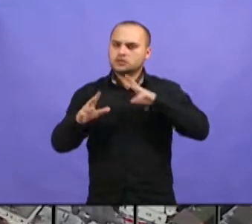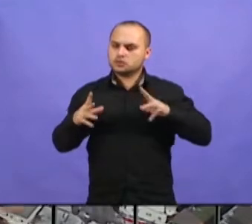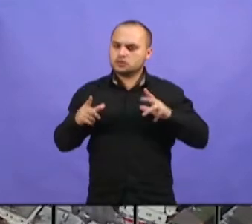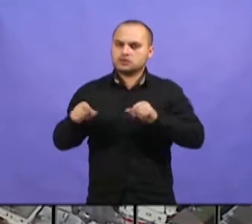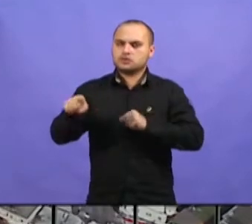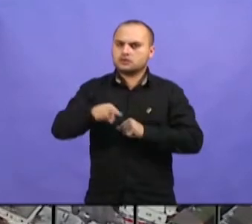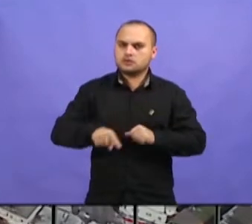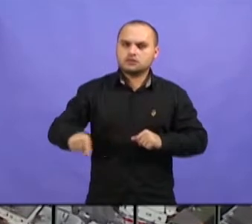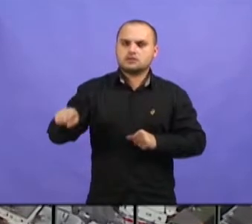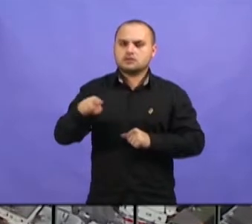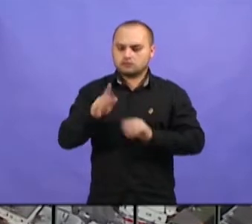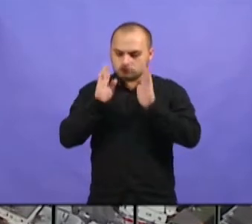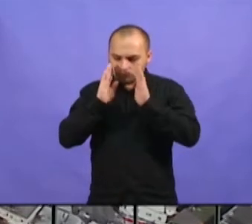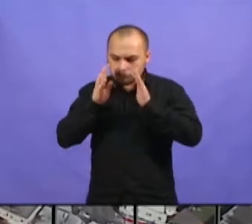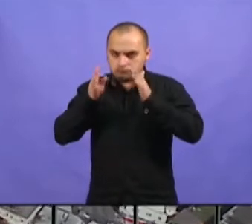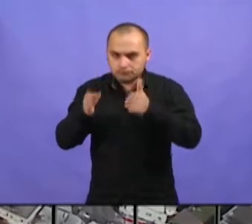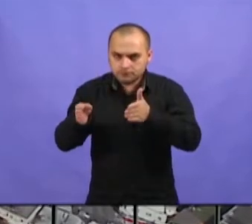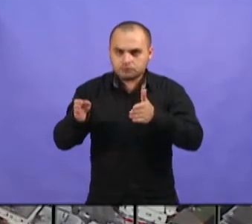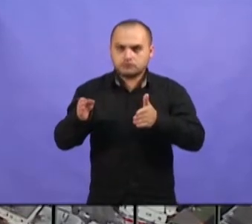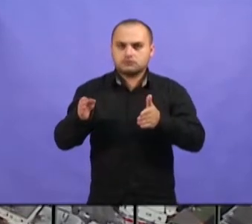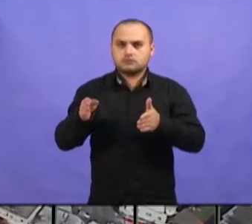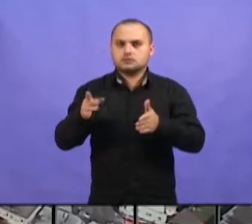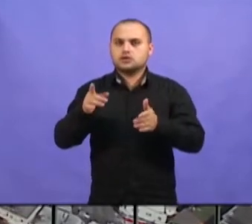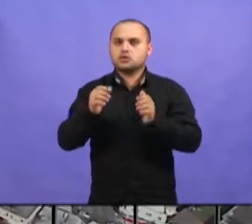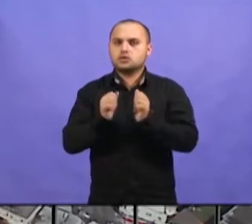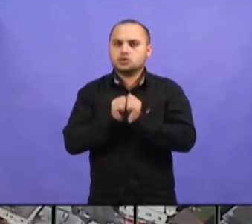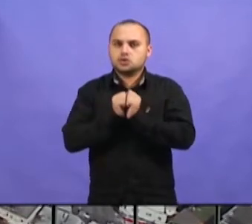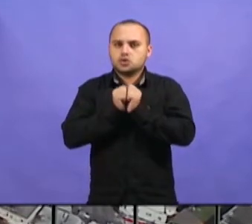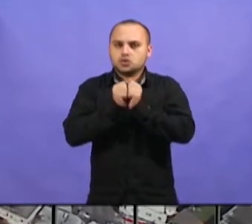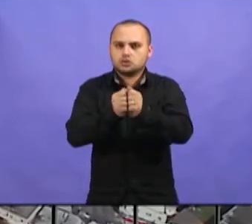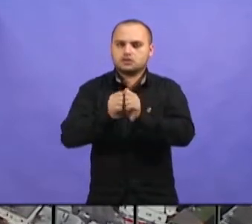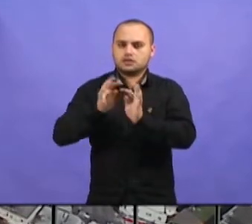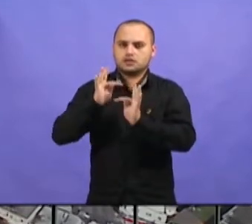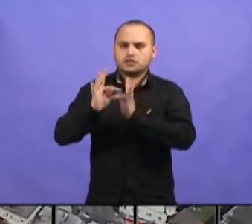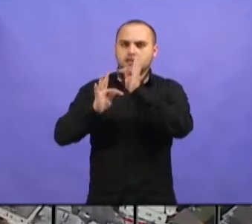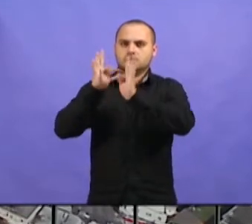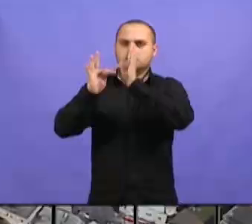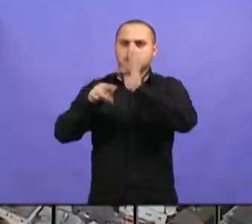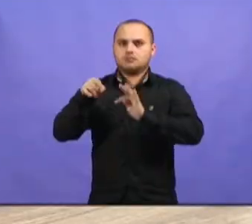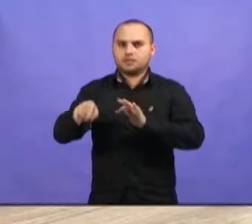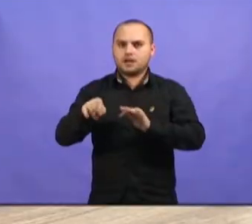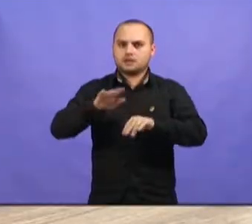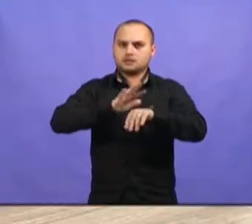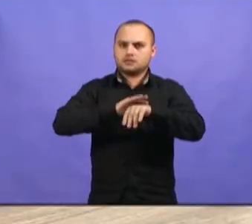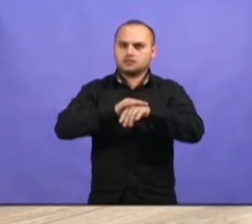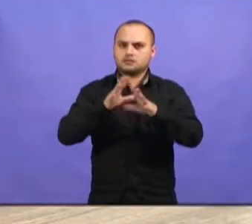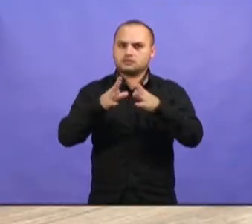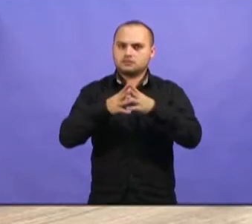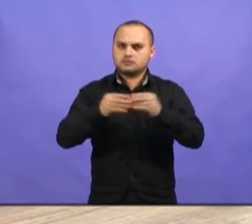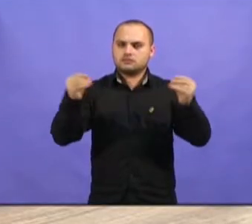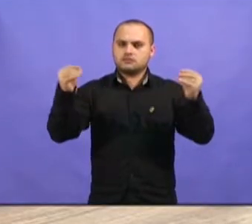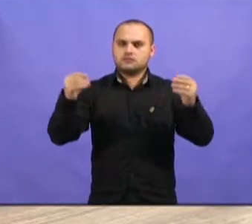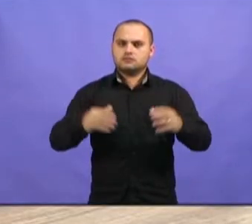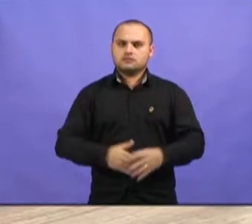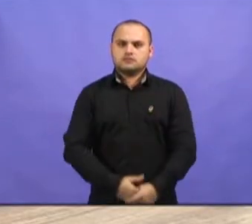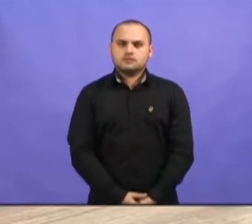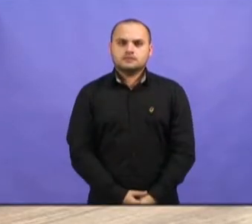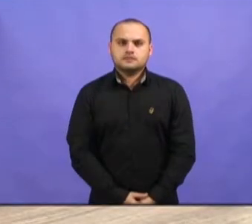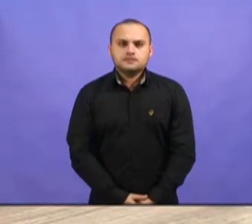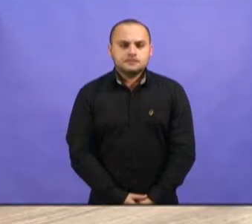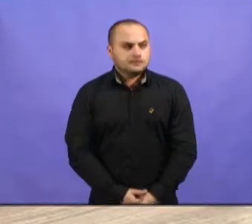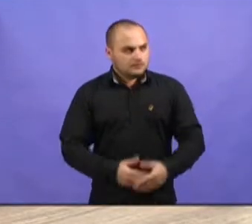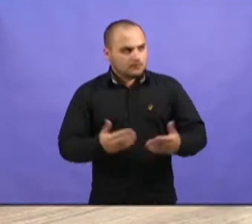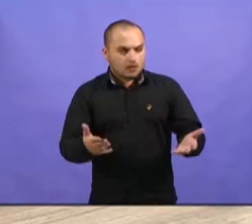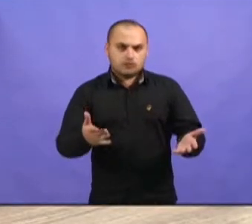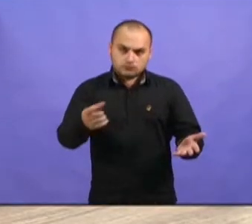mesmo, com uma associação da robótica para esse tratamento curativo. Bom, doutor, vocês da